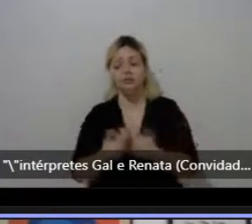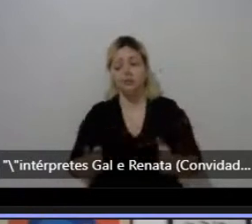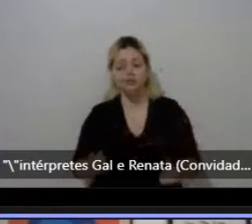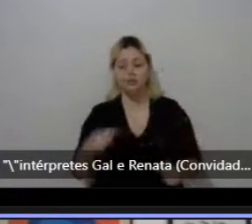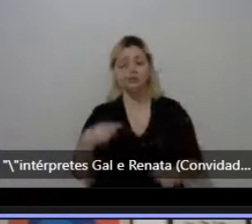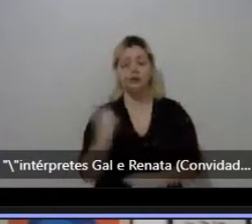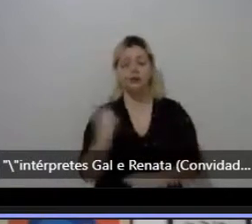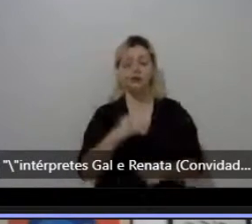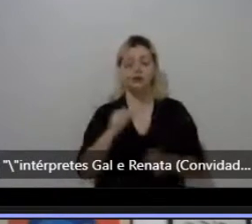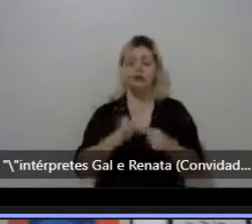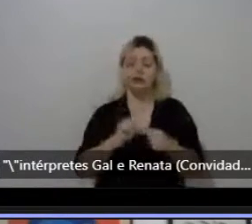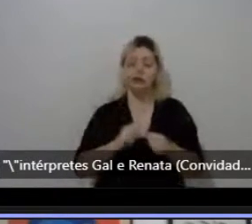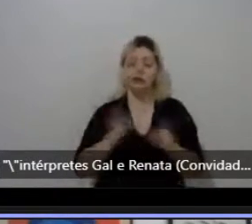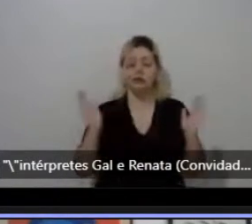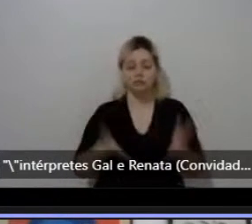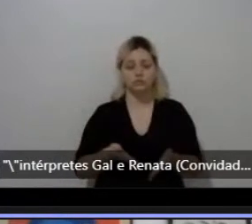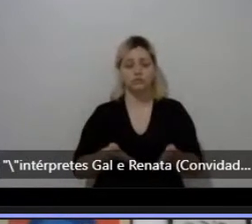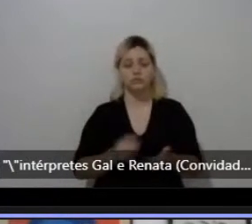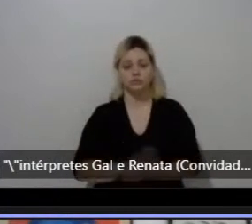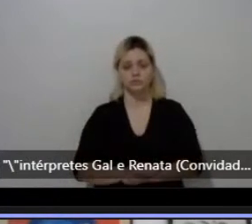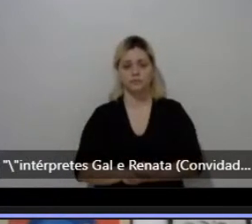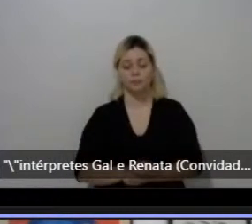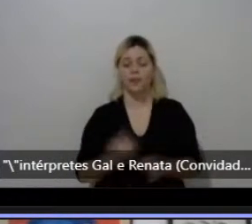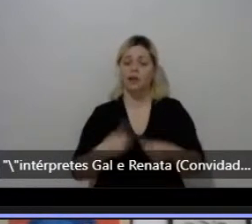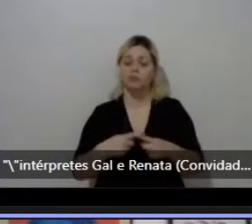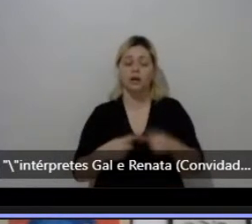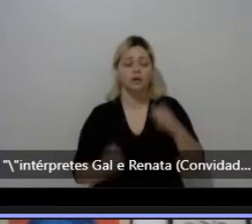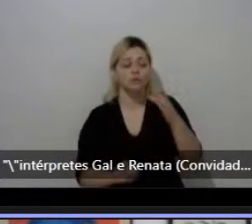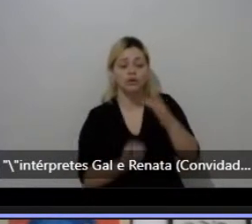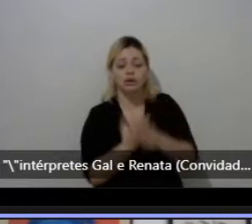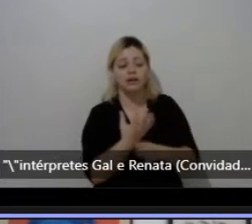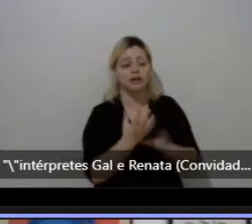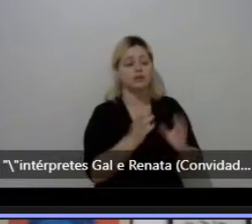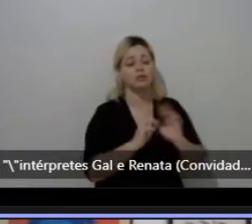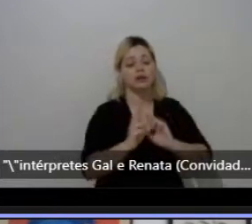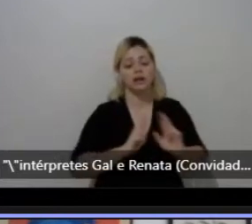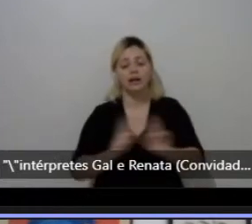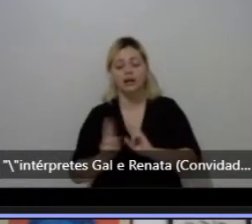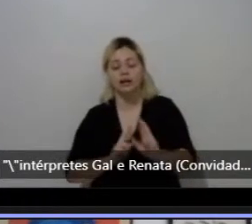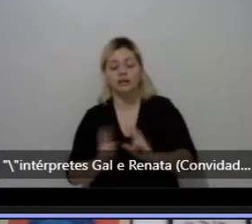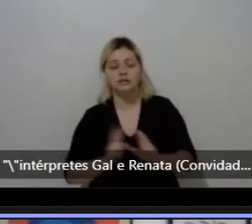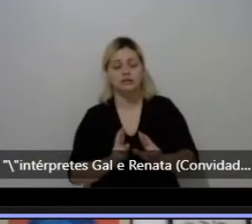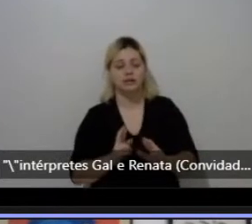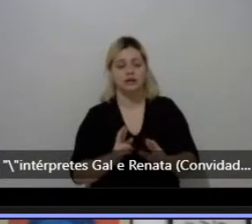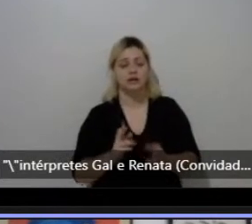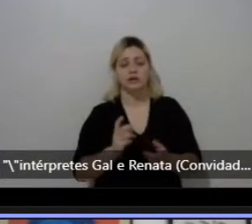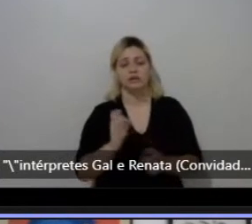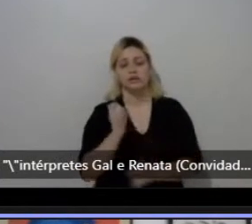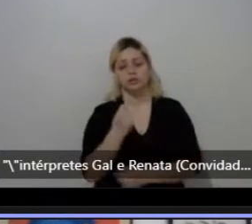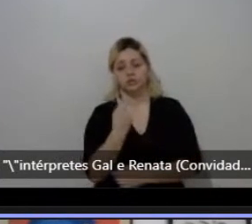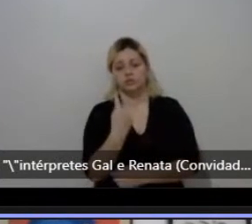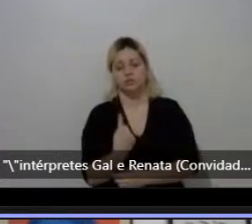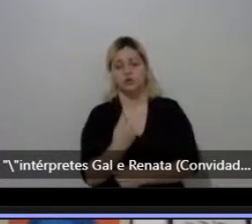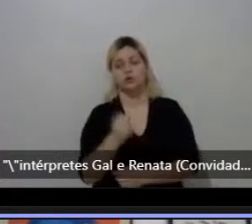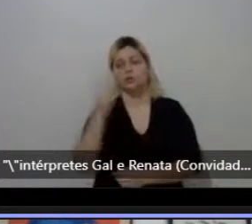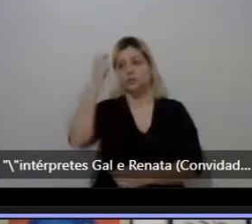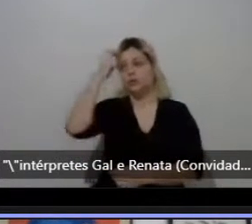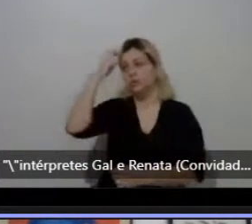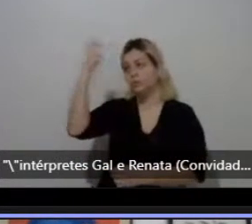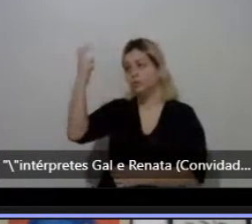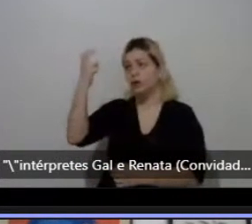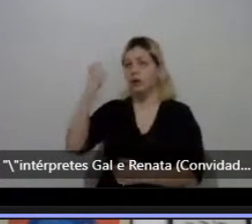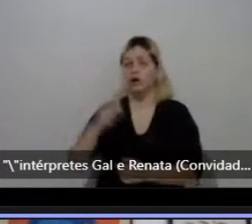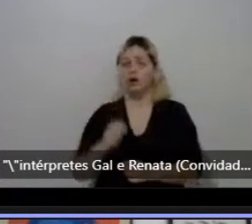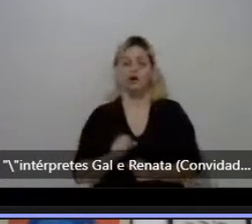Às vezes, muitas ações interessantes não criando, né, relações que são intrínsecas entre uma dimensão cultural,